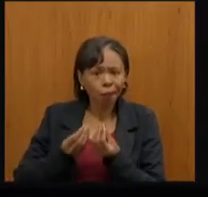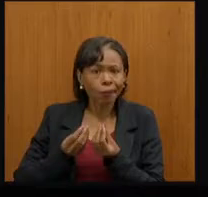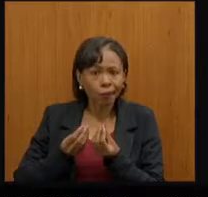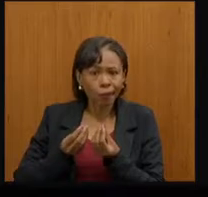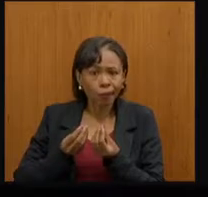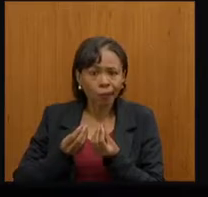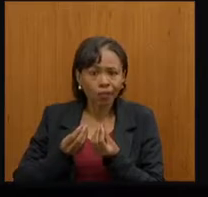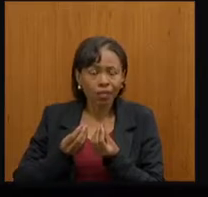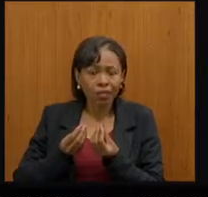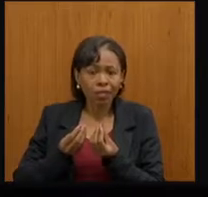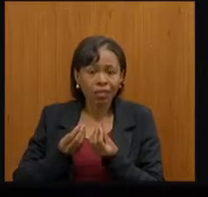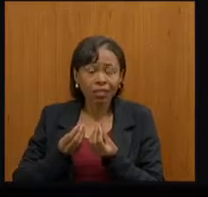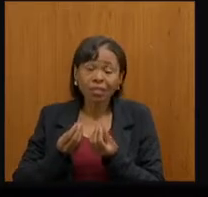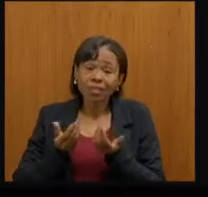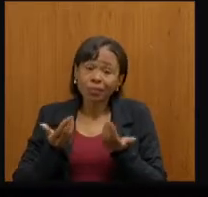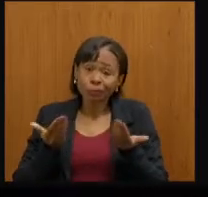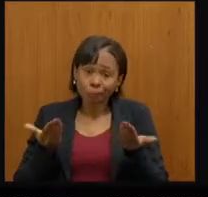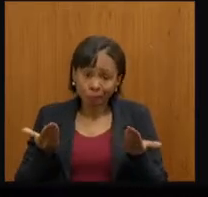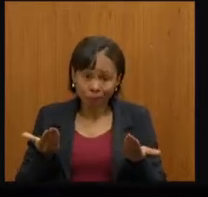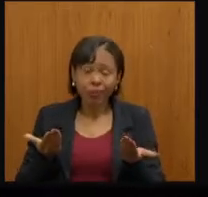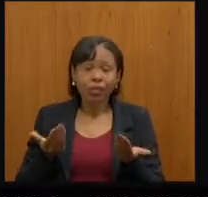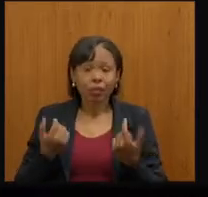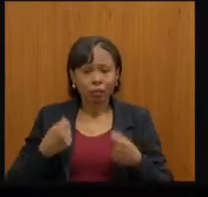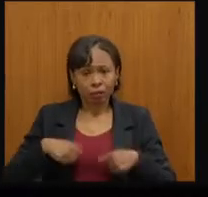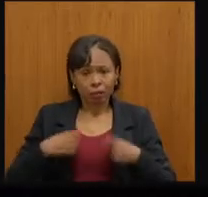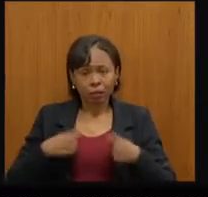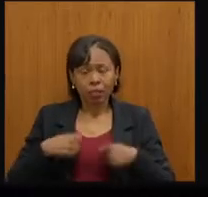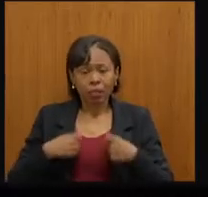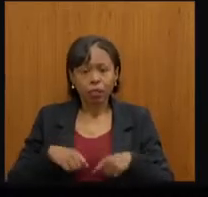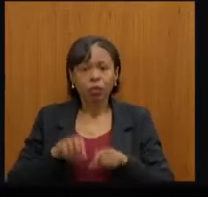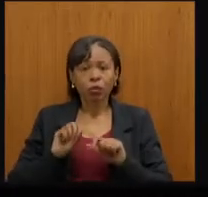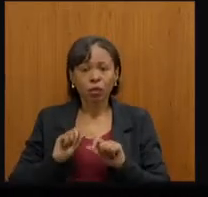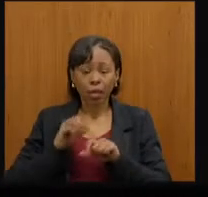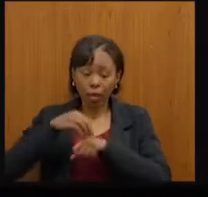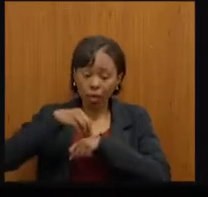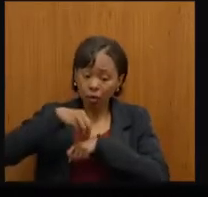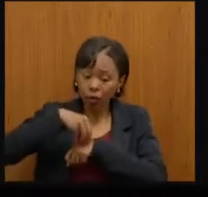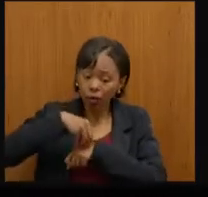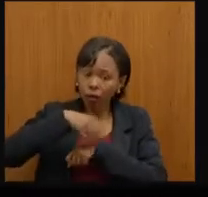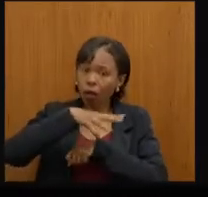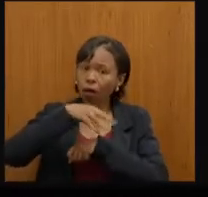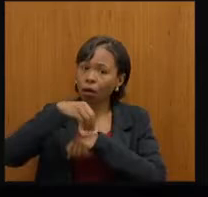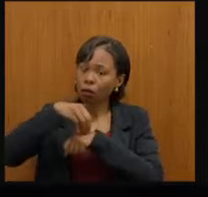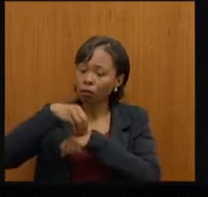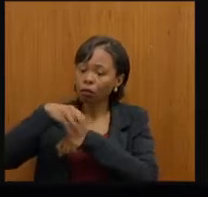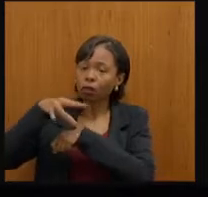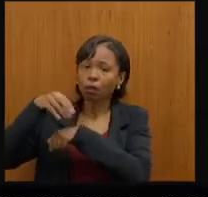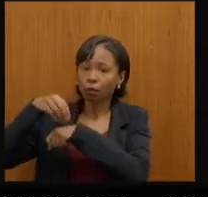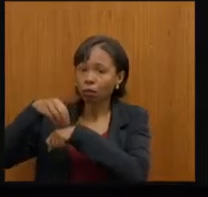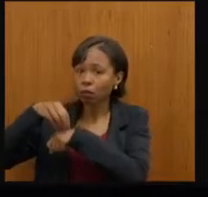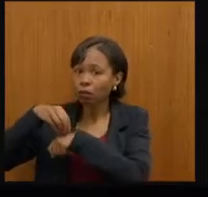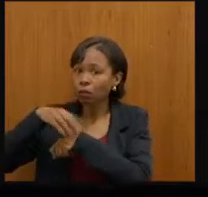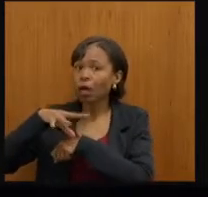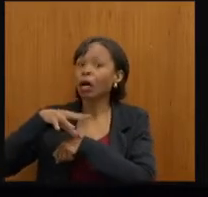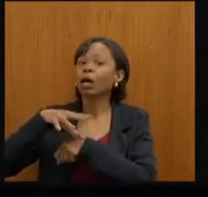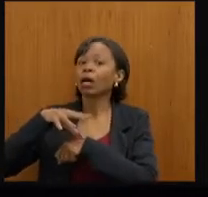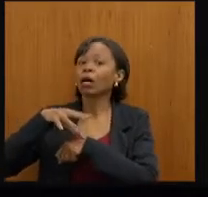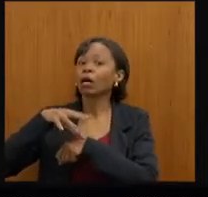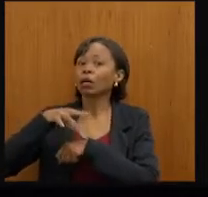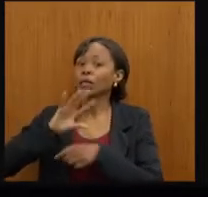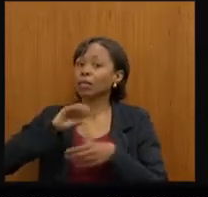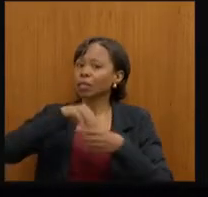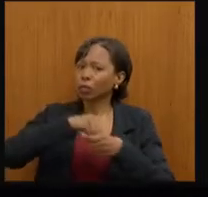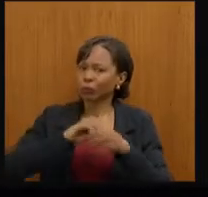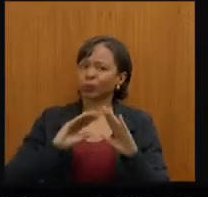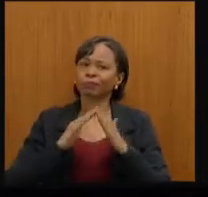psicológica então assim é preciso levar e esse conhecimento para dentro das